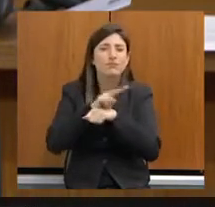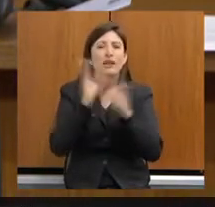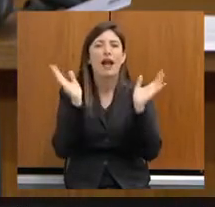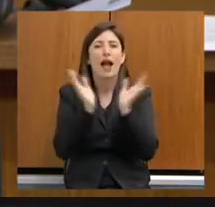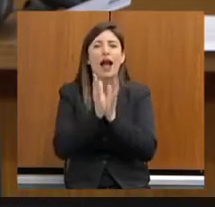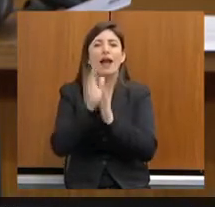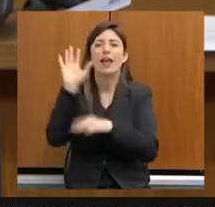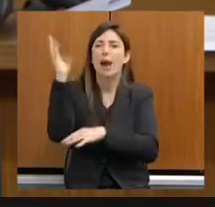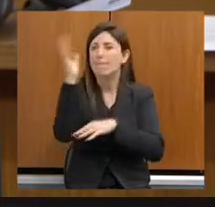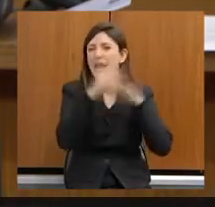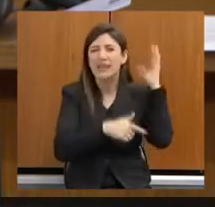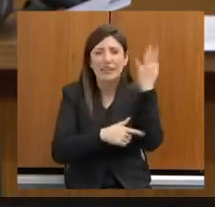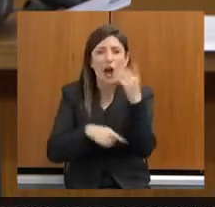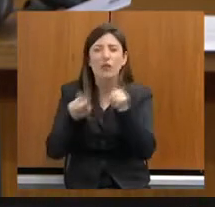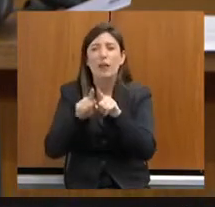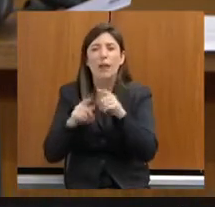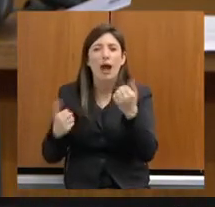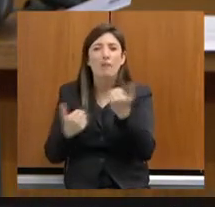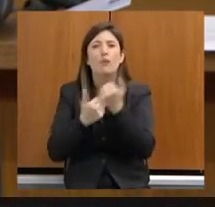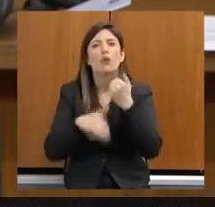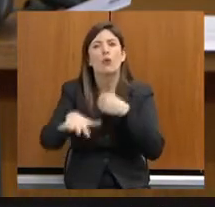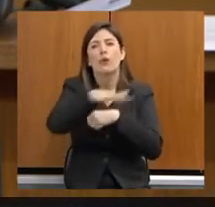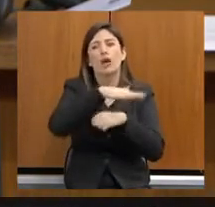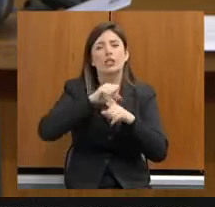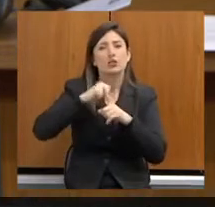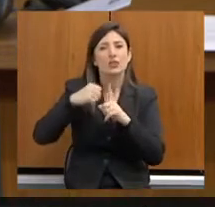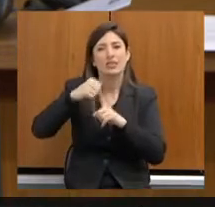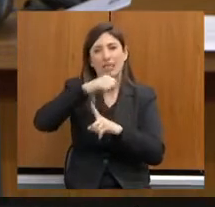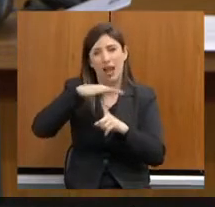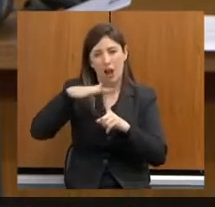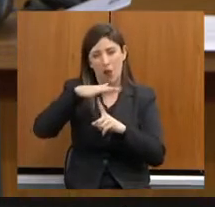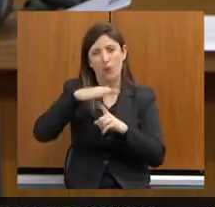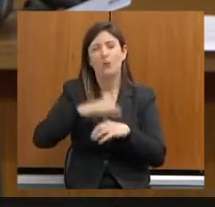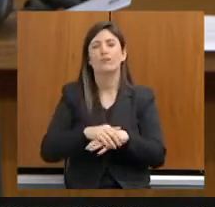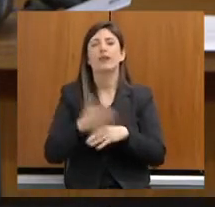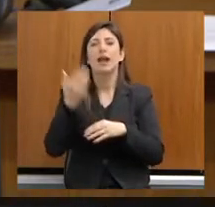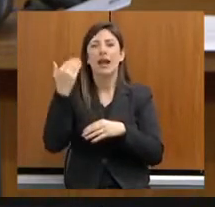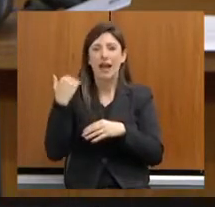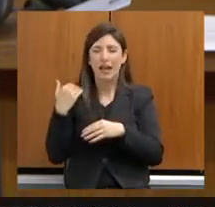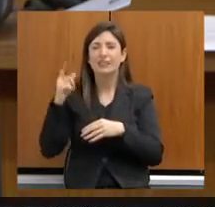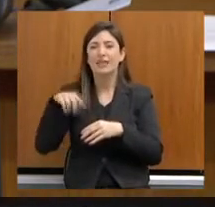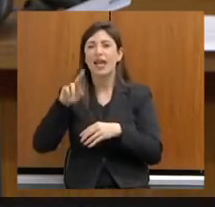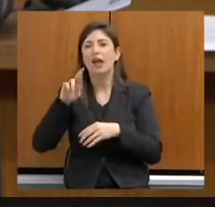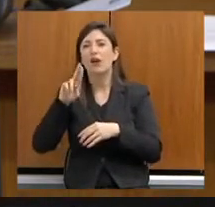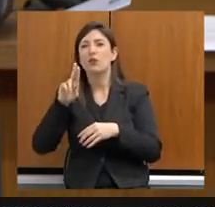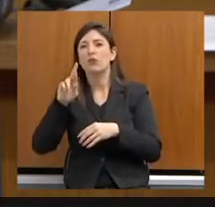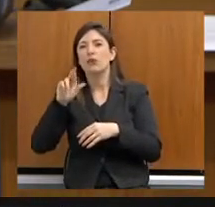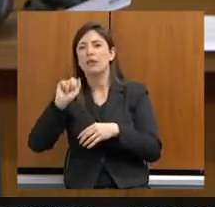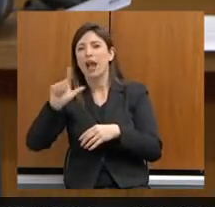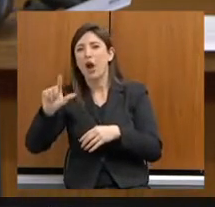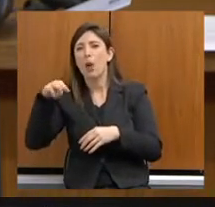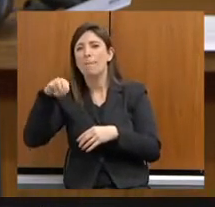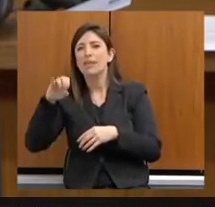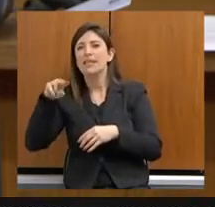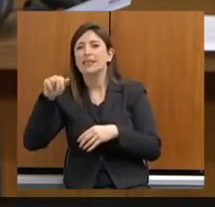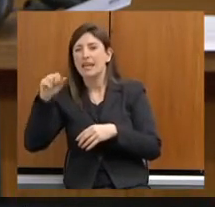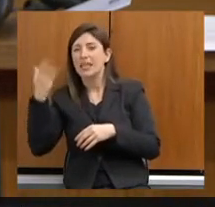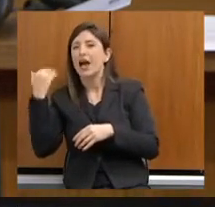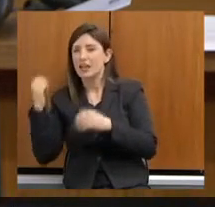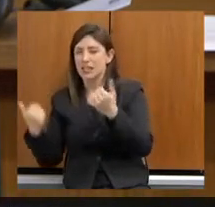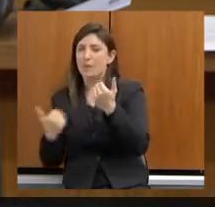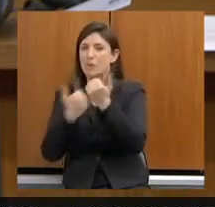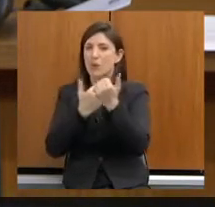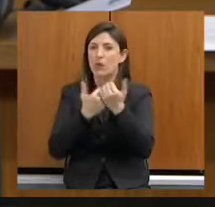social é esse apoio era feito antigamente pela o lâminas tão com exceção da rolamento se foi passado pela